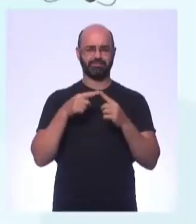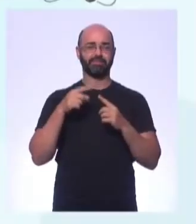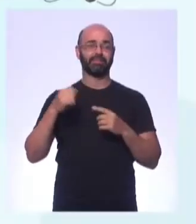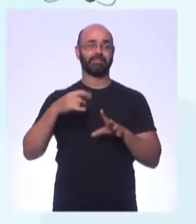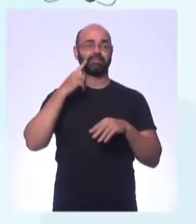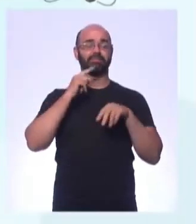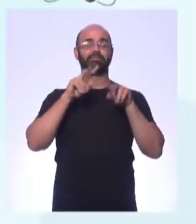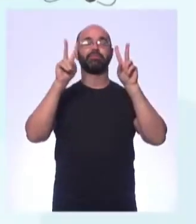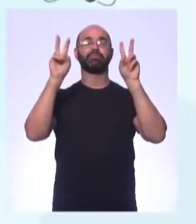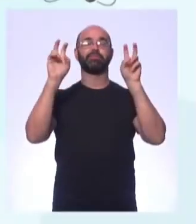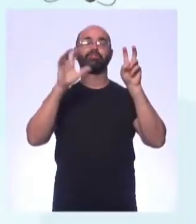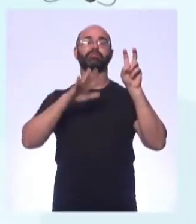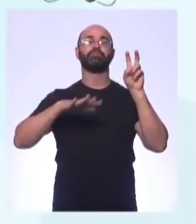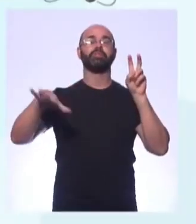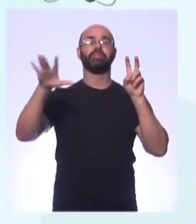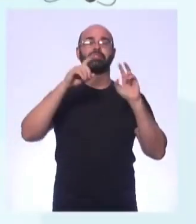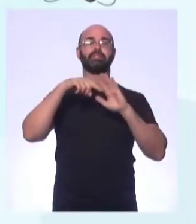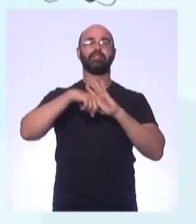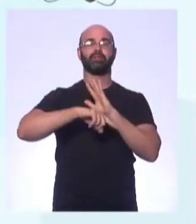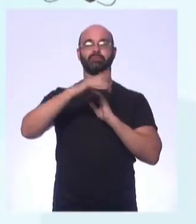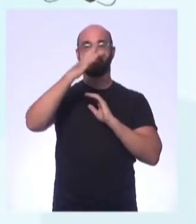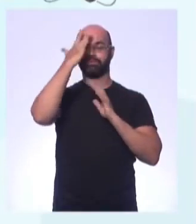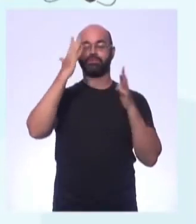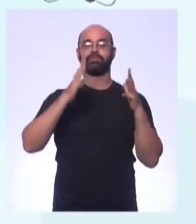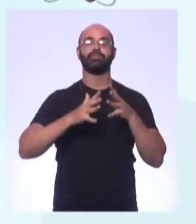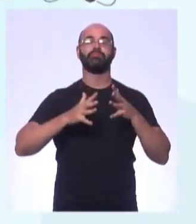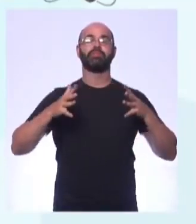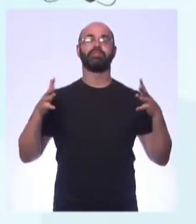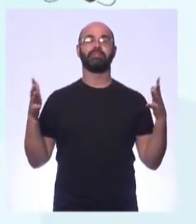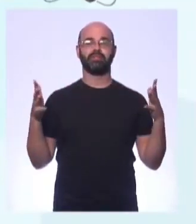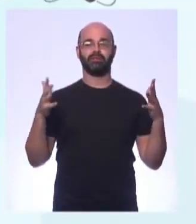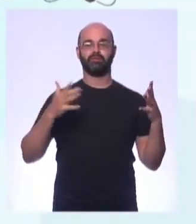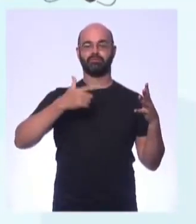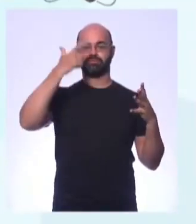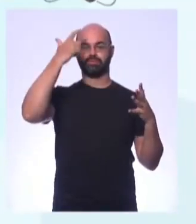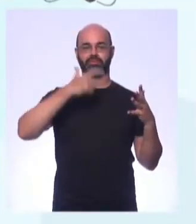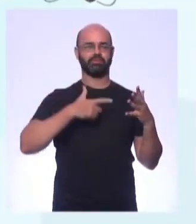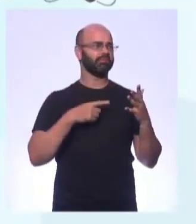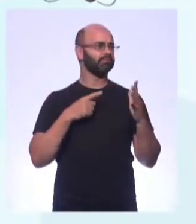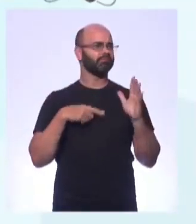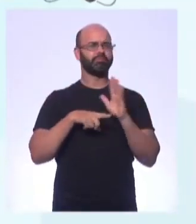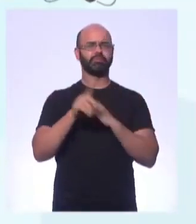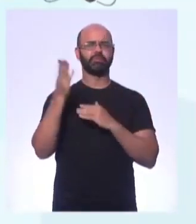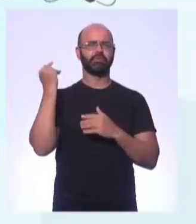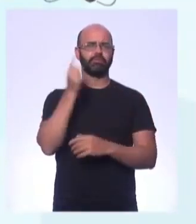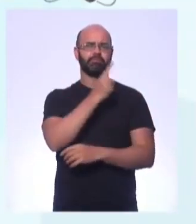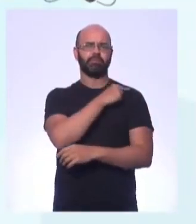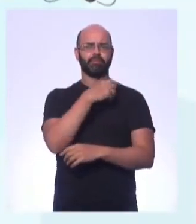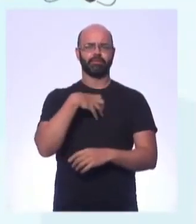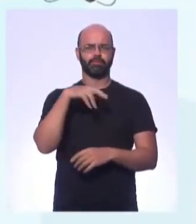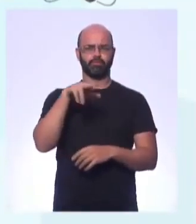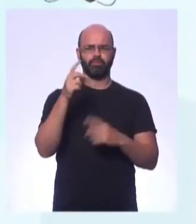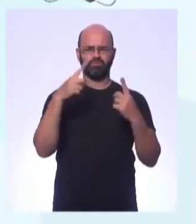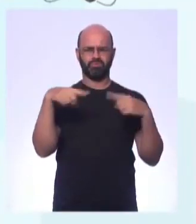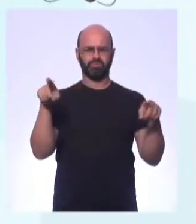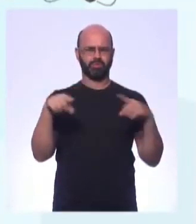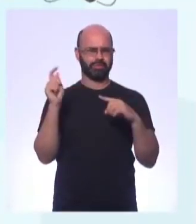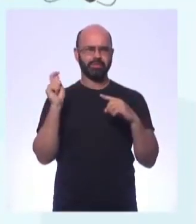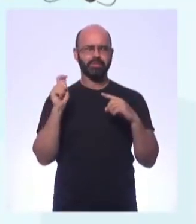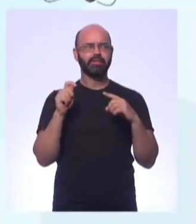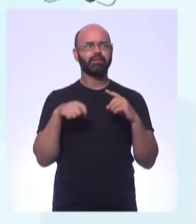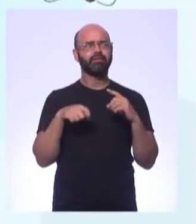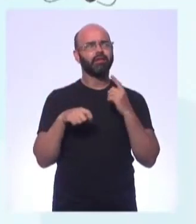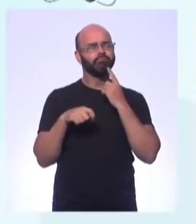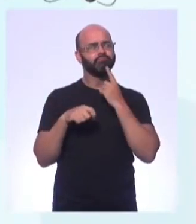poesia. Dimensão do ser. Profundo? Será que a gente consegue, igual ao primeiro, colocar uma música de fundo e você fazer uma leitura assim? Isso,